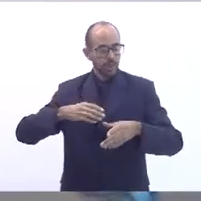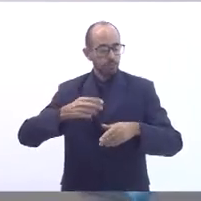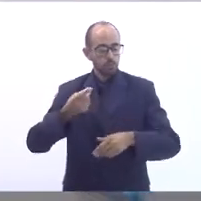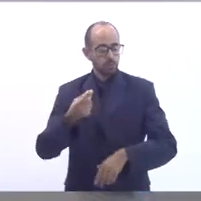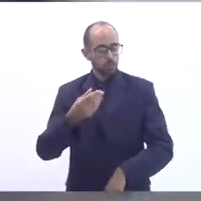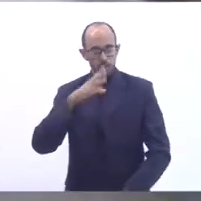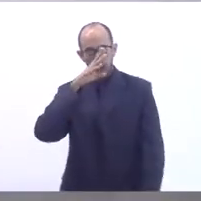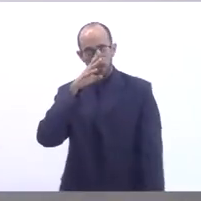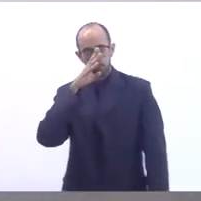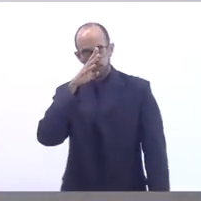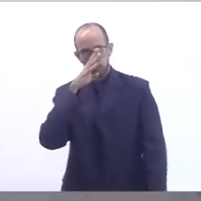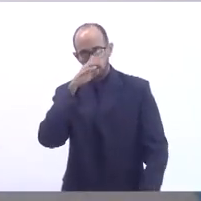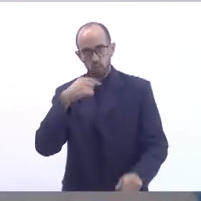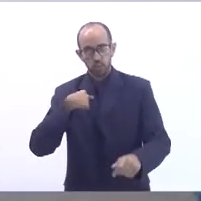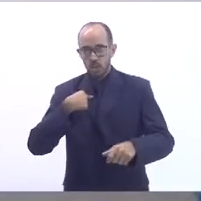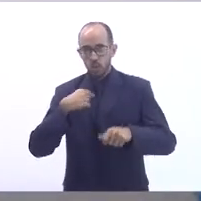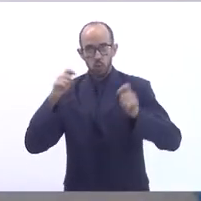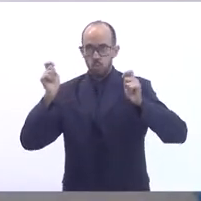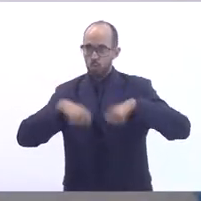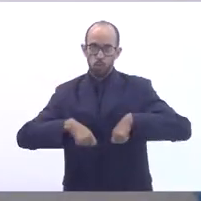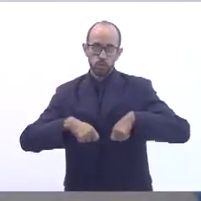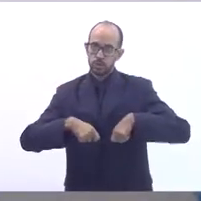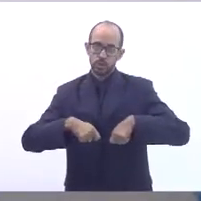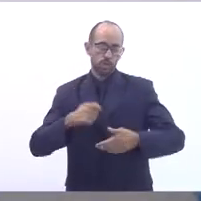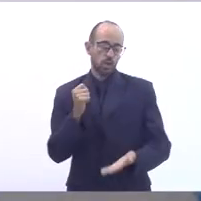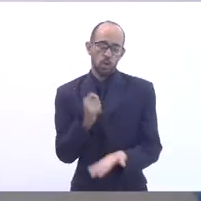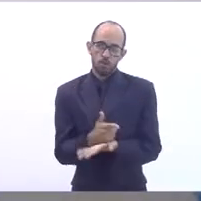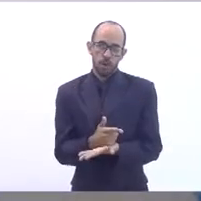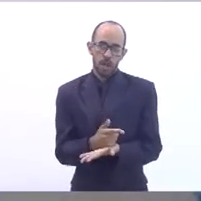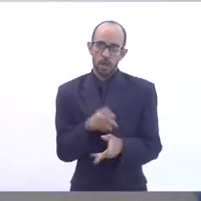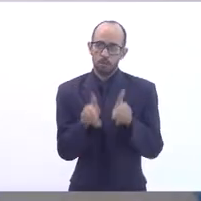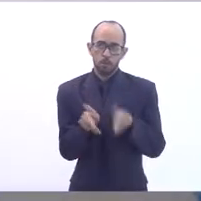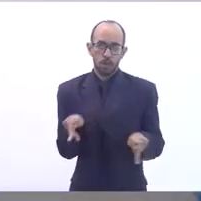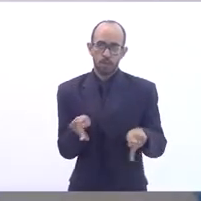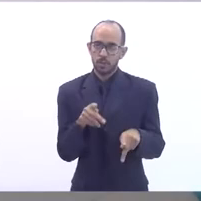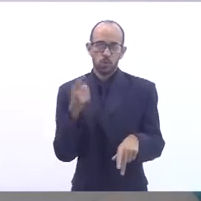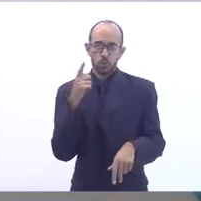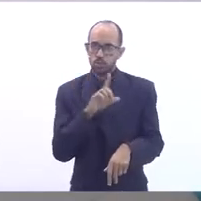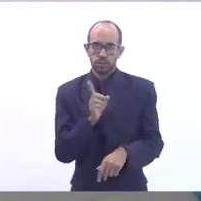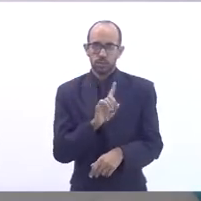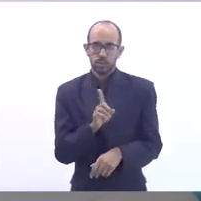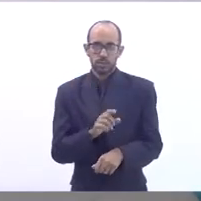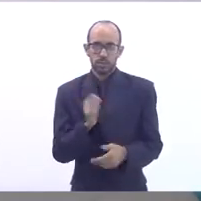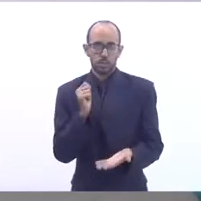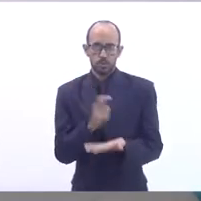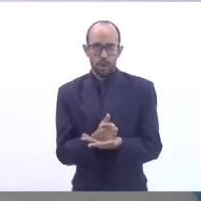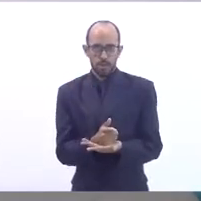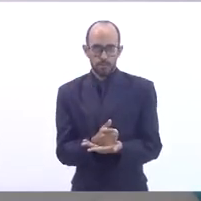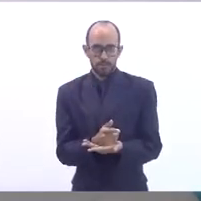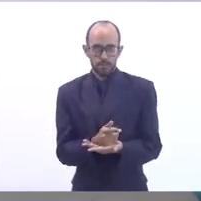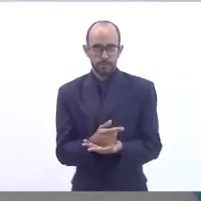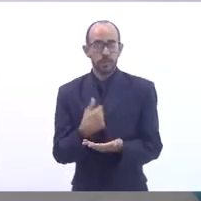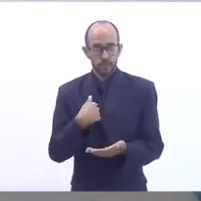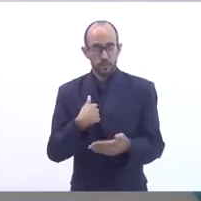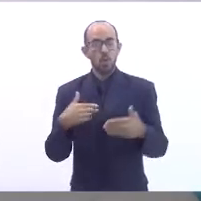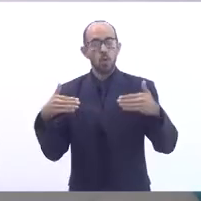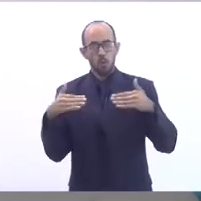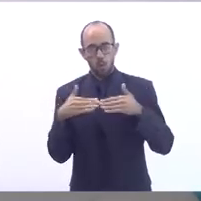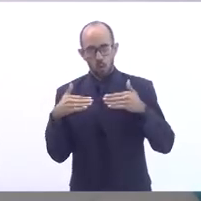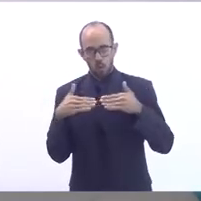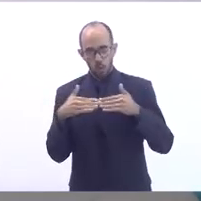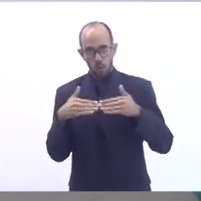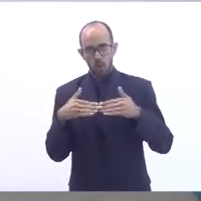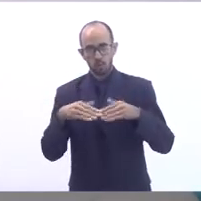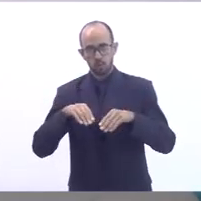que eu não teria condições eu acho que a população não tem condições e eu sou a favor do cultivo